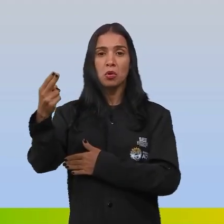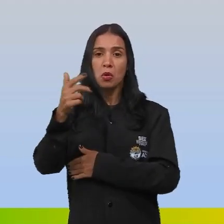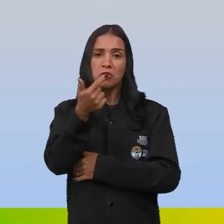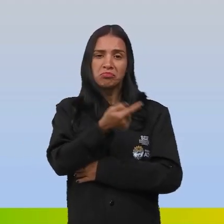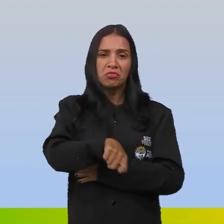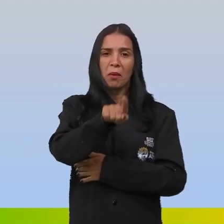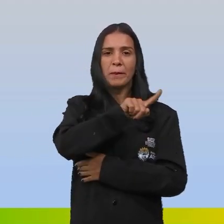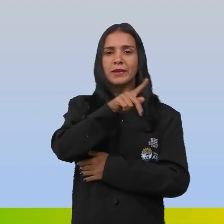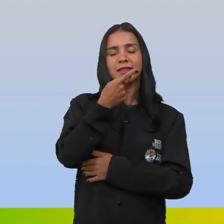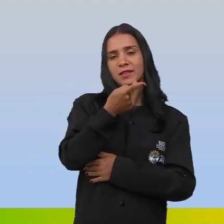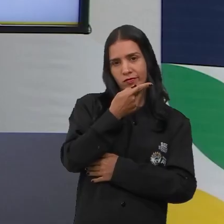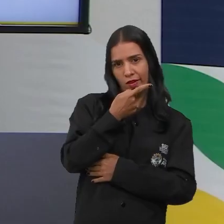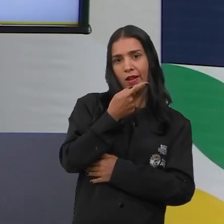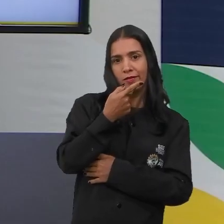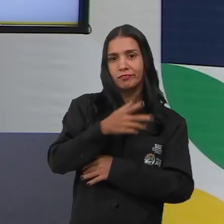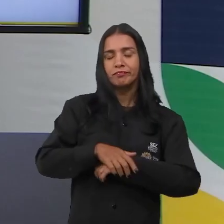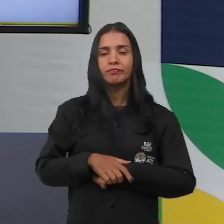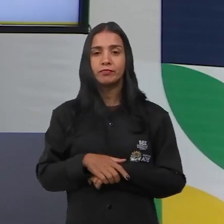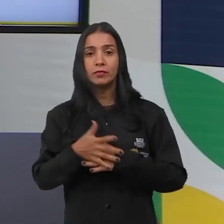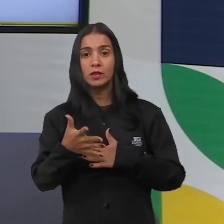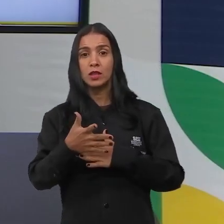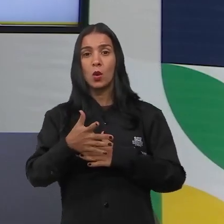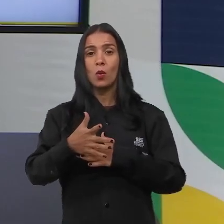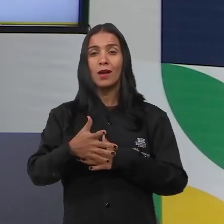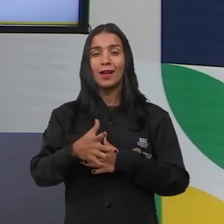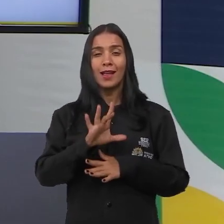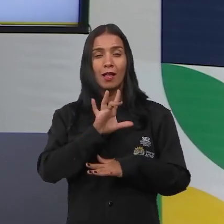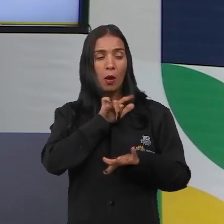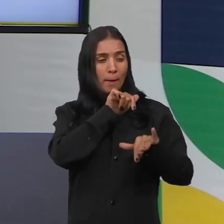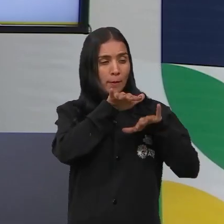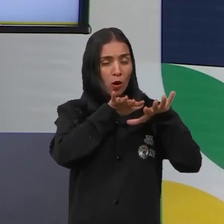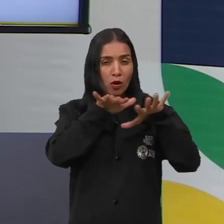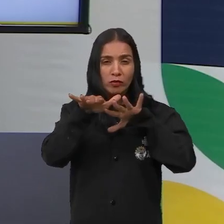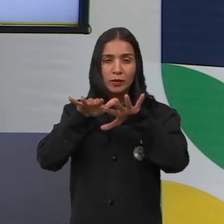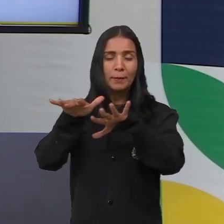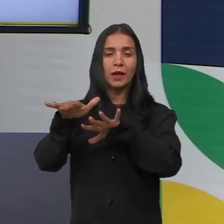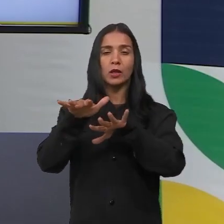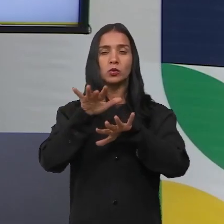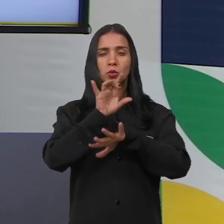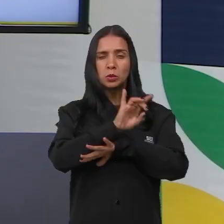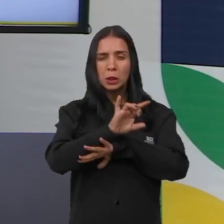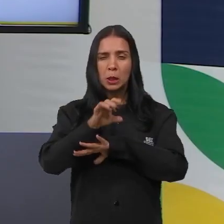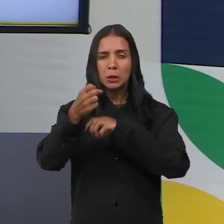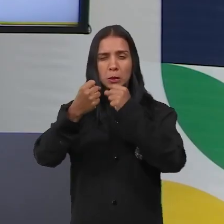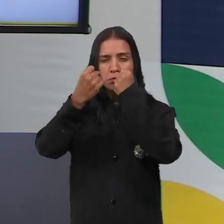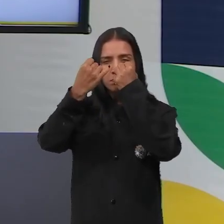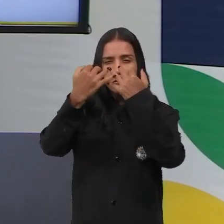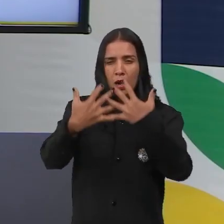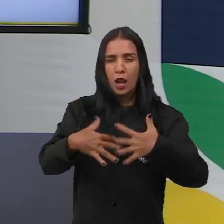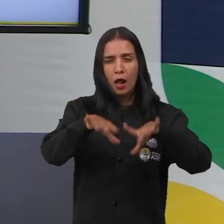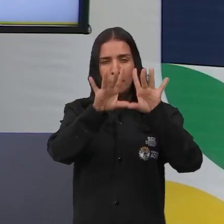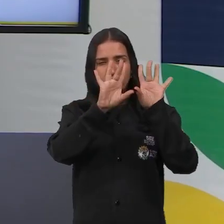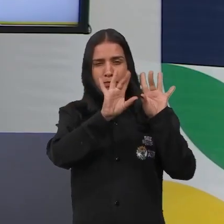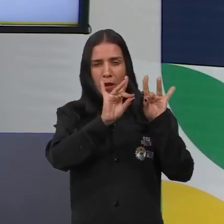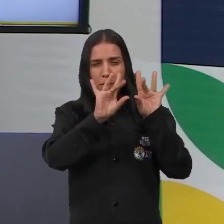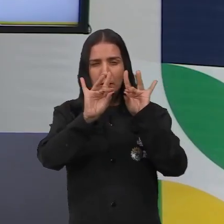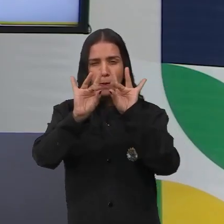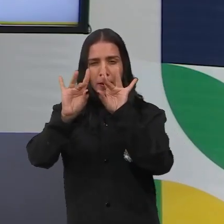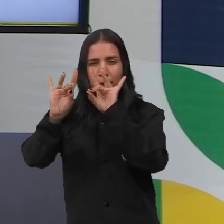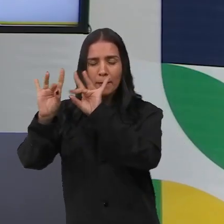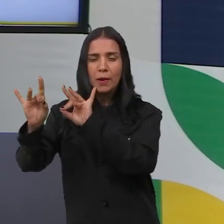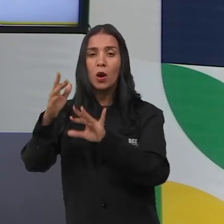cada movimento produzido por um ator, seja ele no cinema, no teatro,